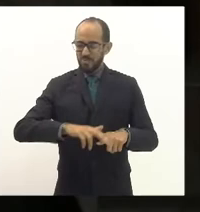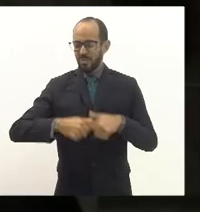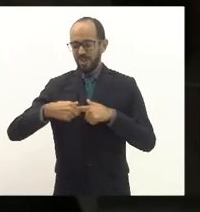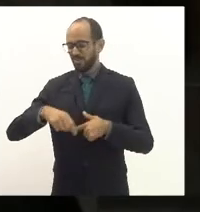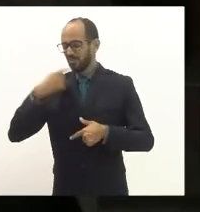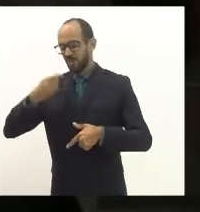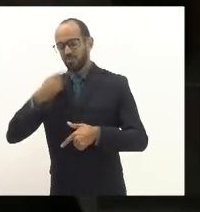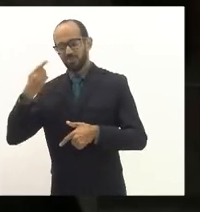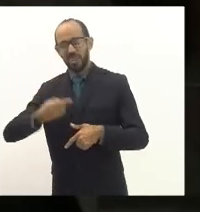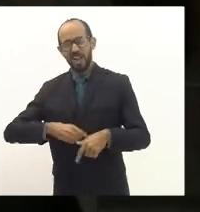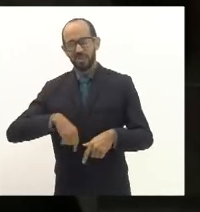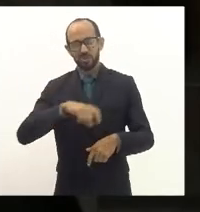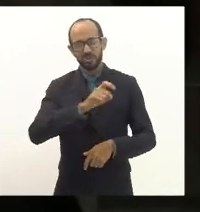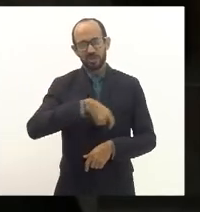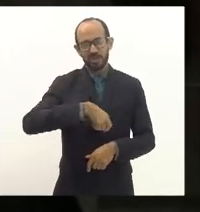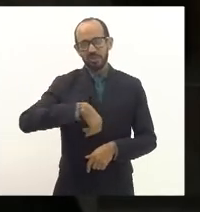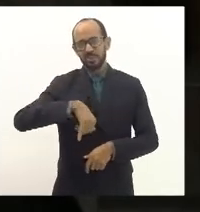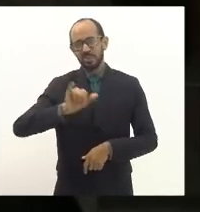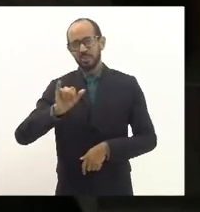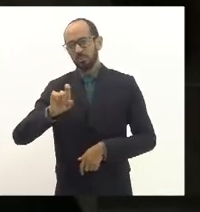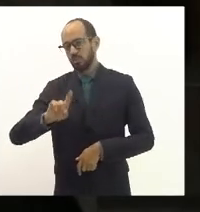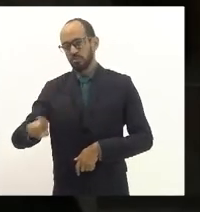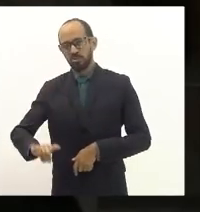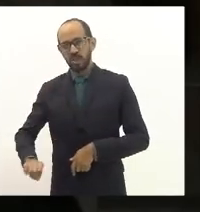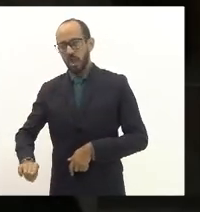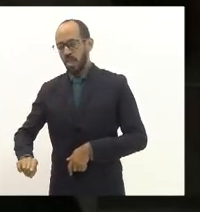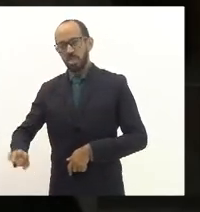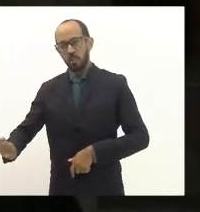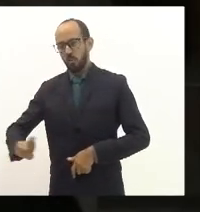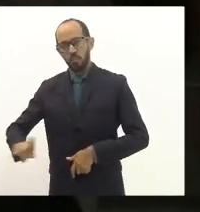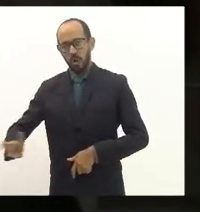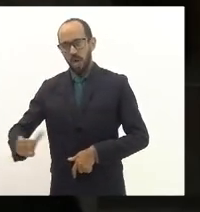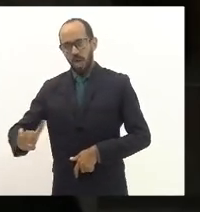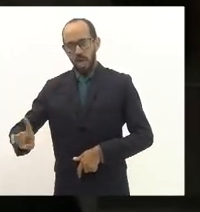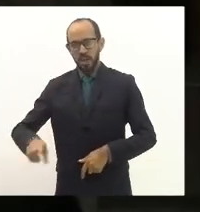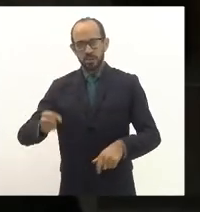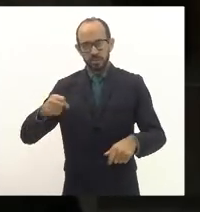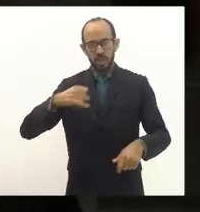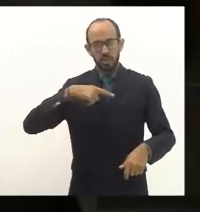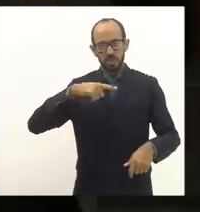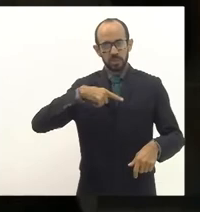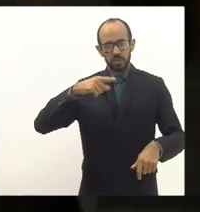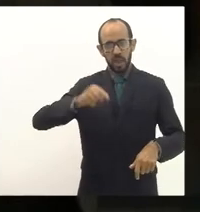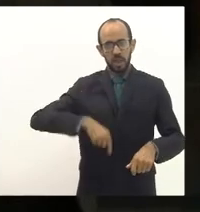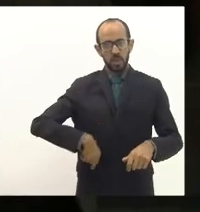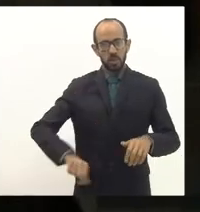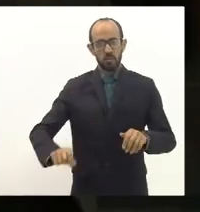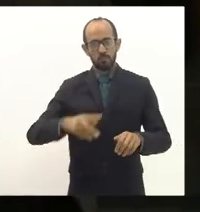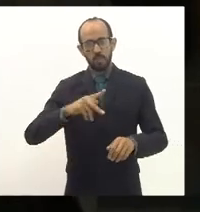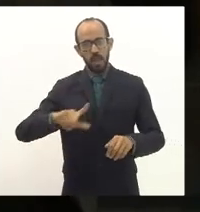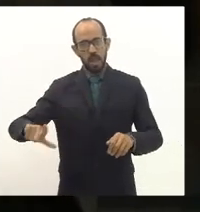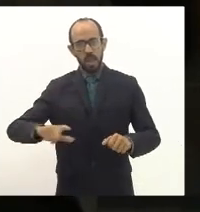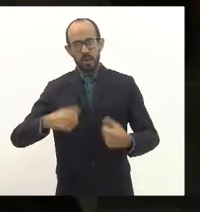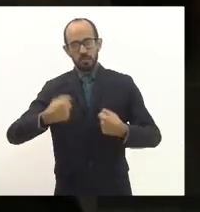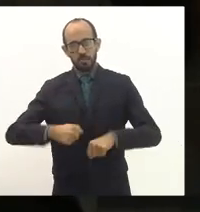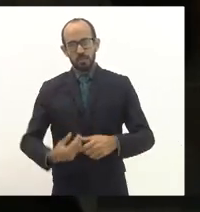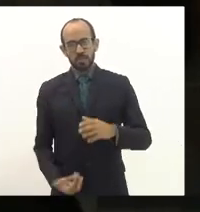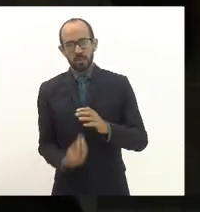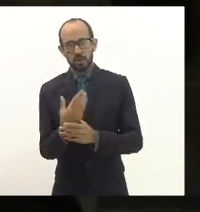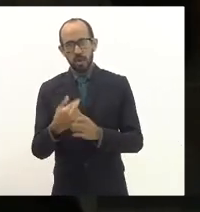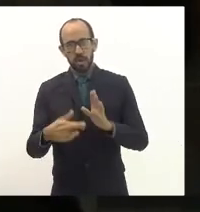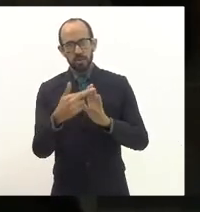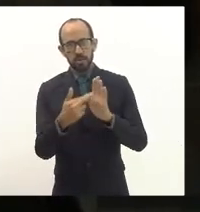uma lei sancionada que precisa ser regulamentada, que ajudará